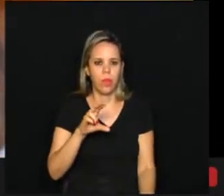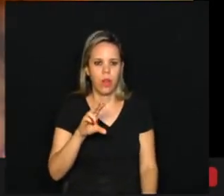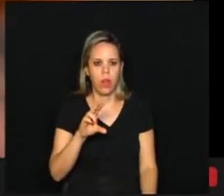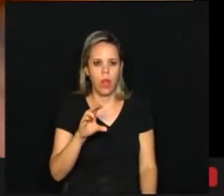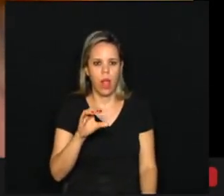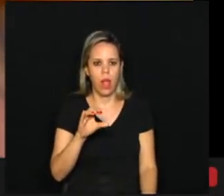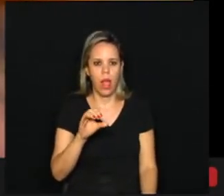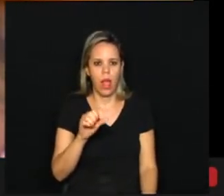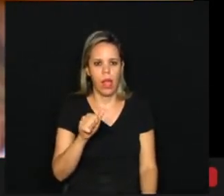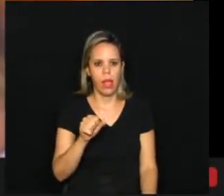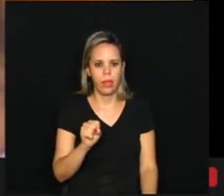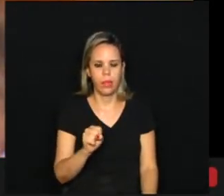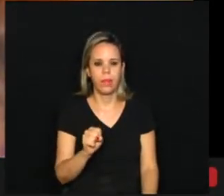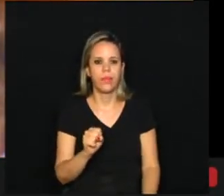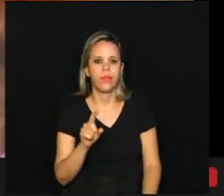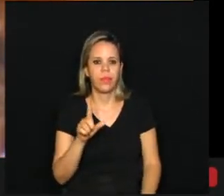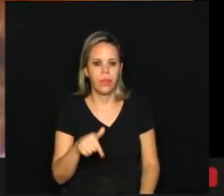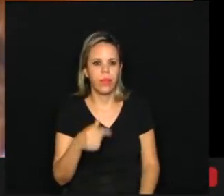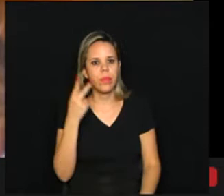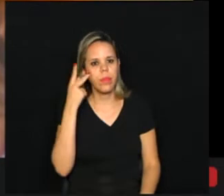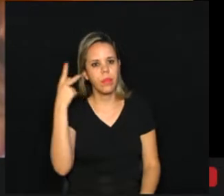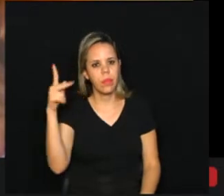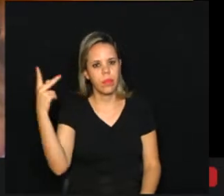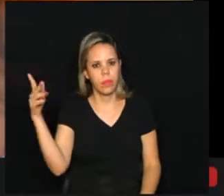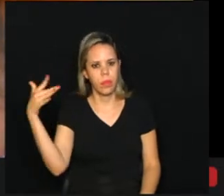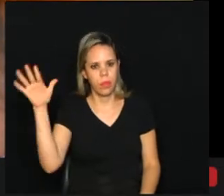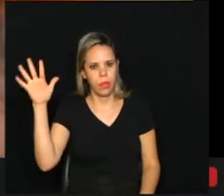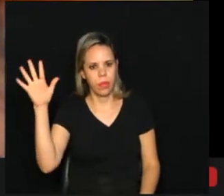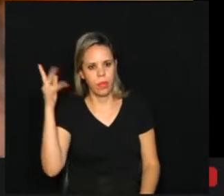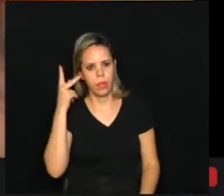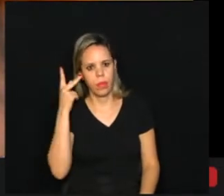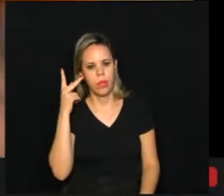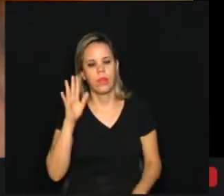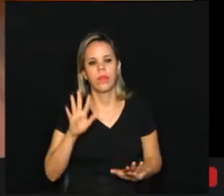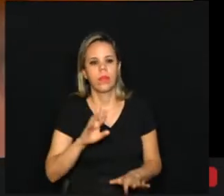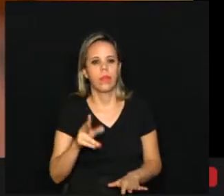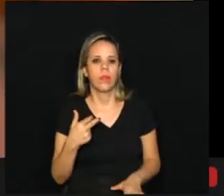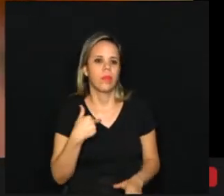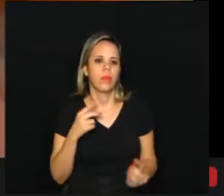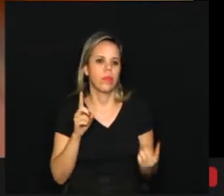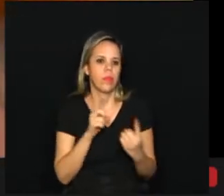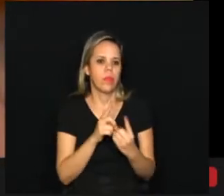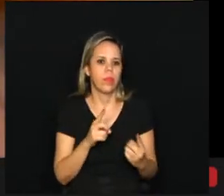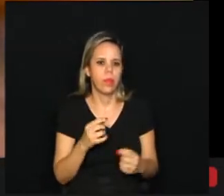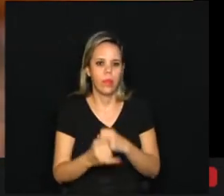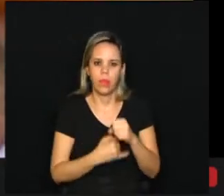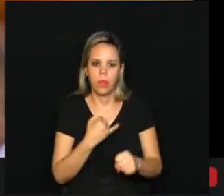Lucas, ele era de São Paulo e que não poderia ser um atendimento online. Claro